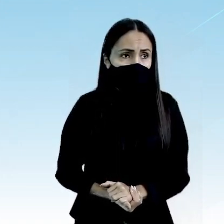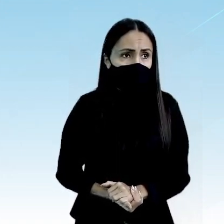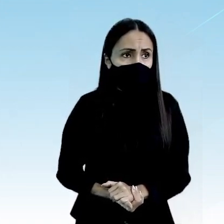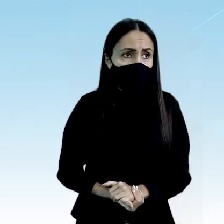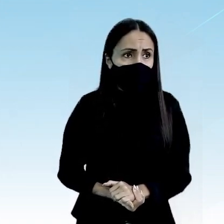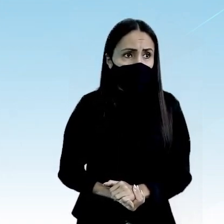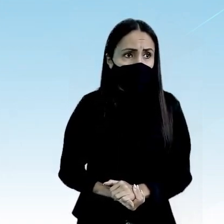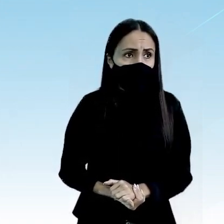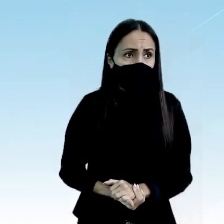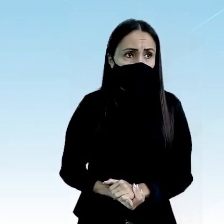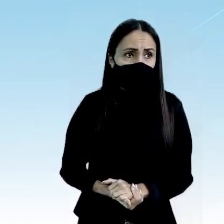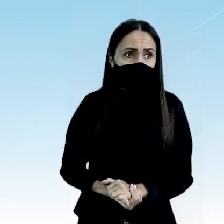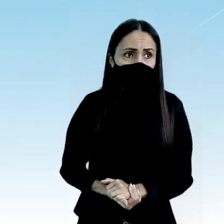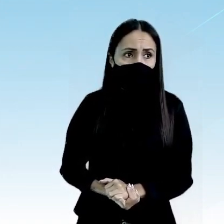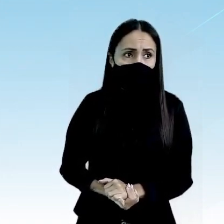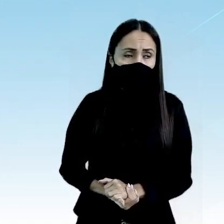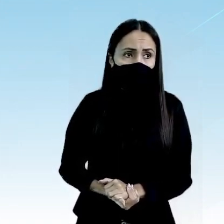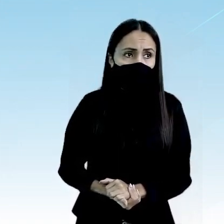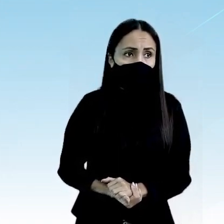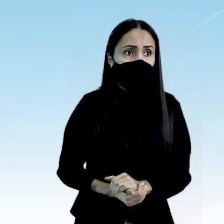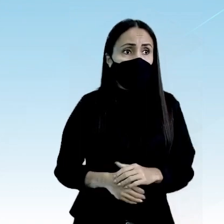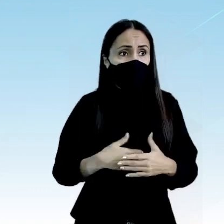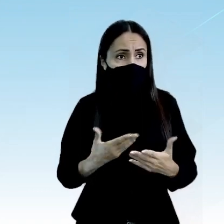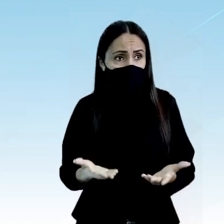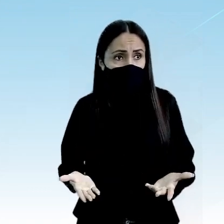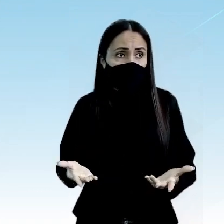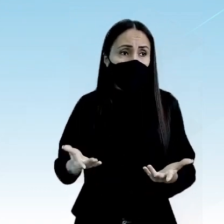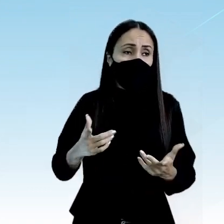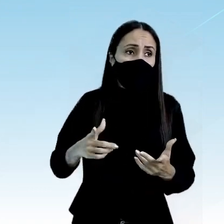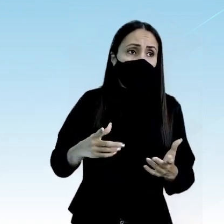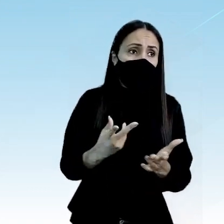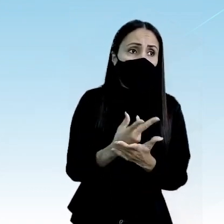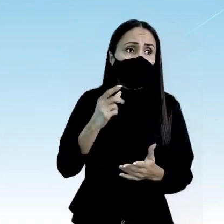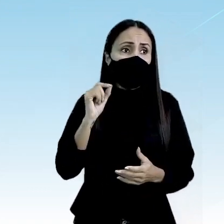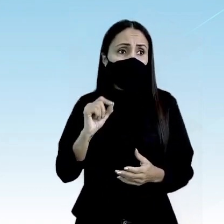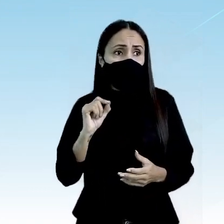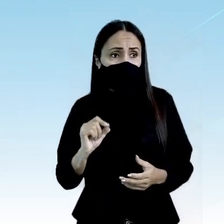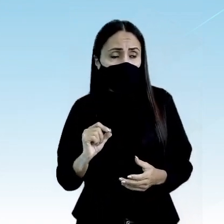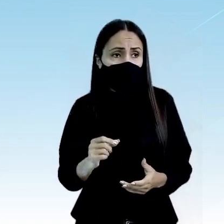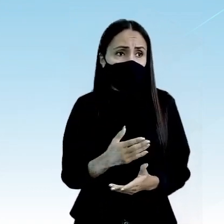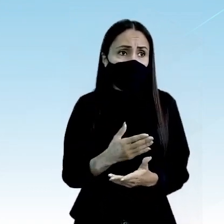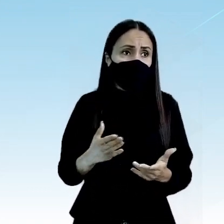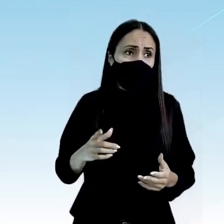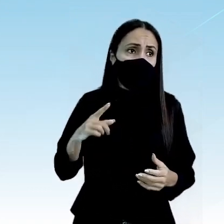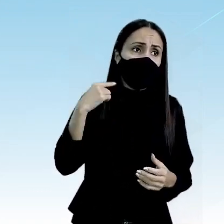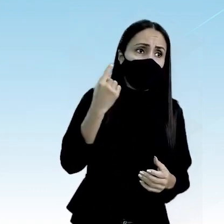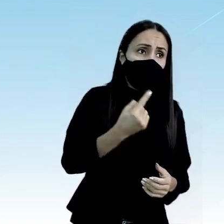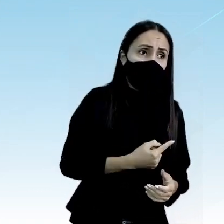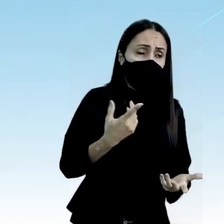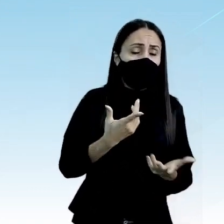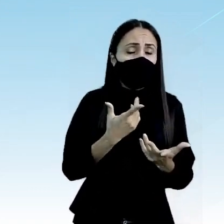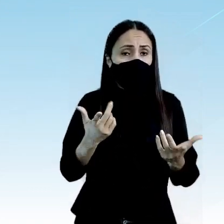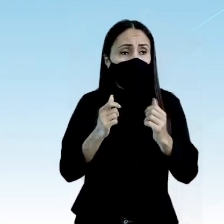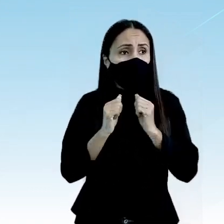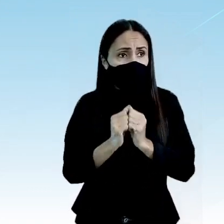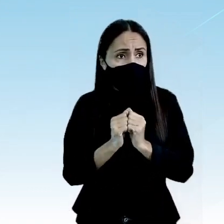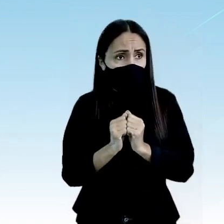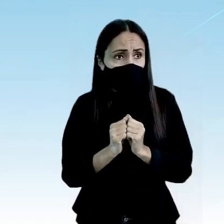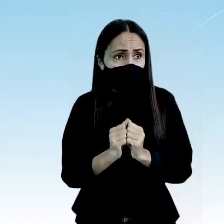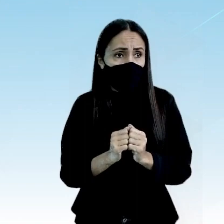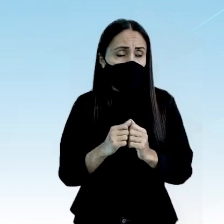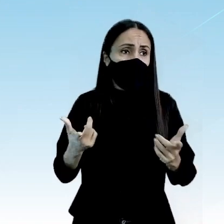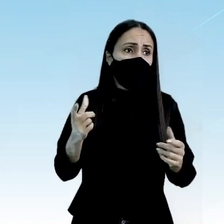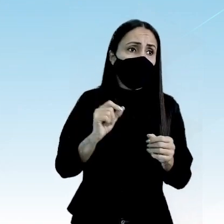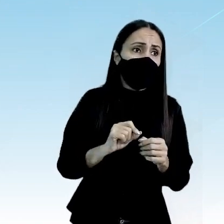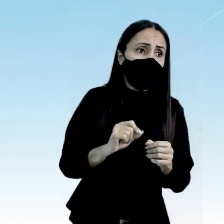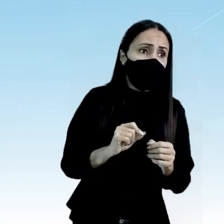Oriente. Né? Então, é interessante vocês que estão assistindo agora o Educa-PE,